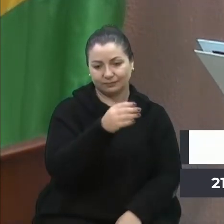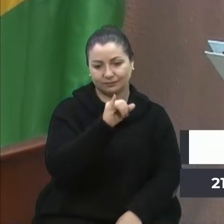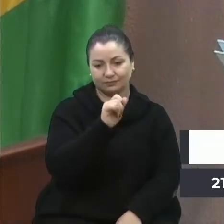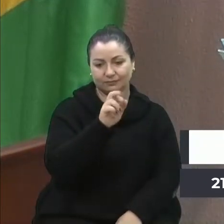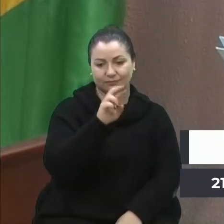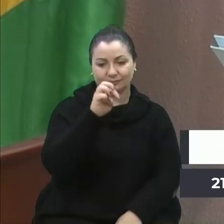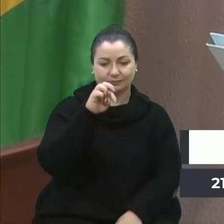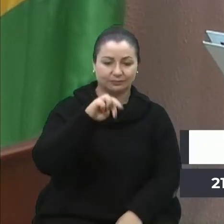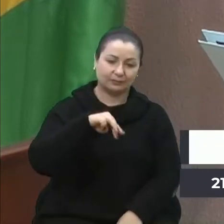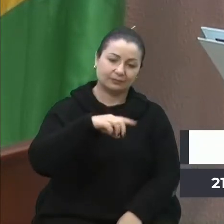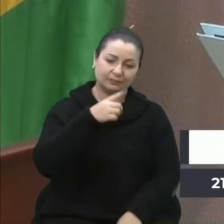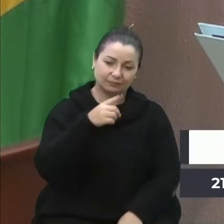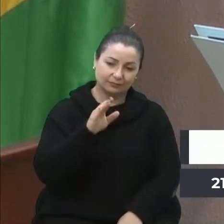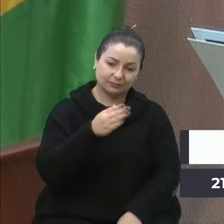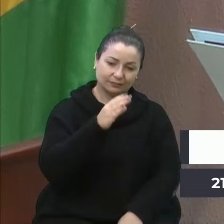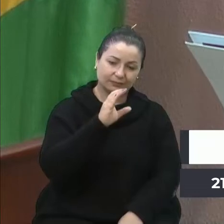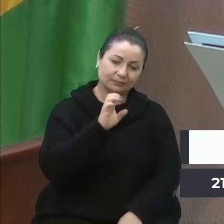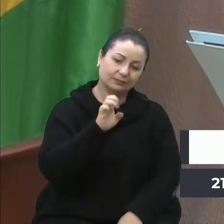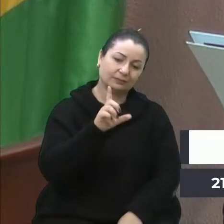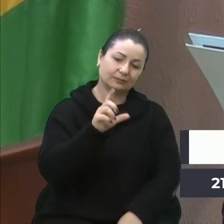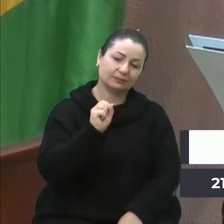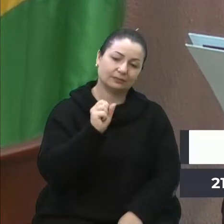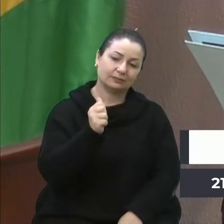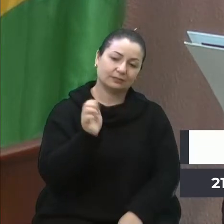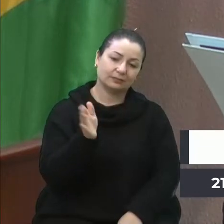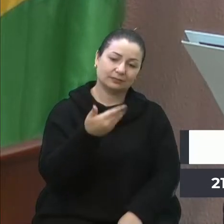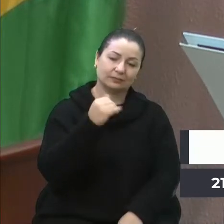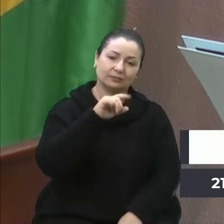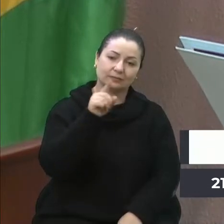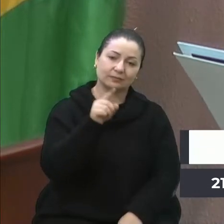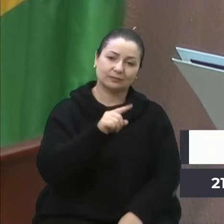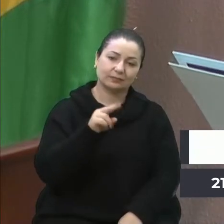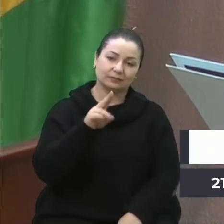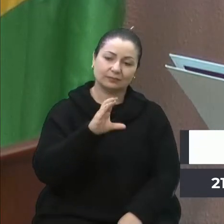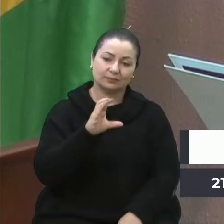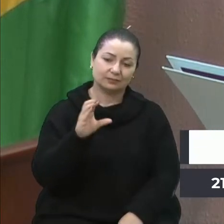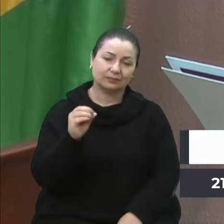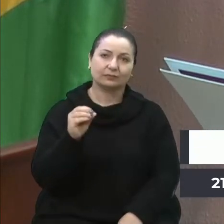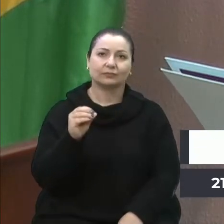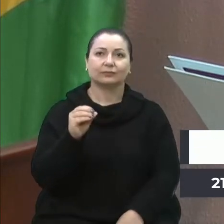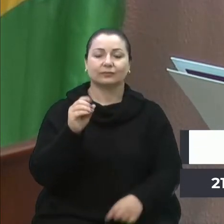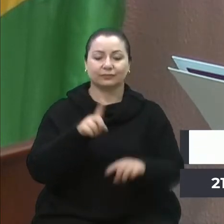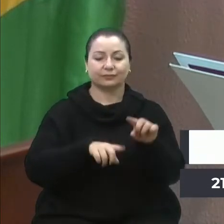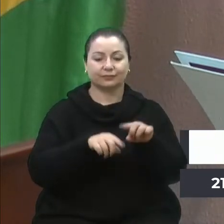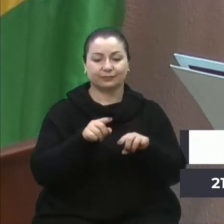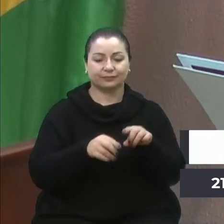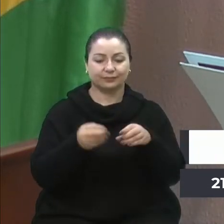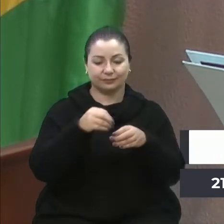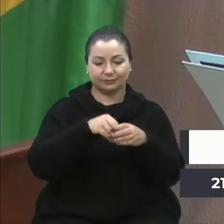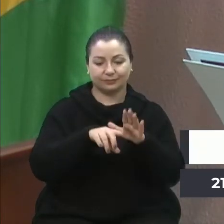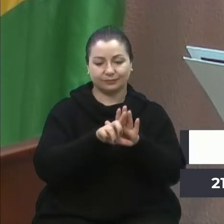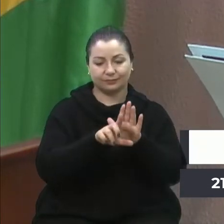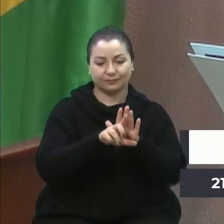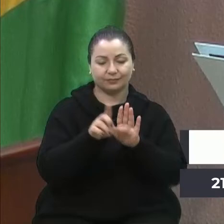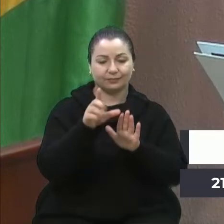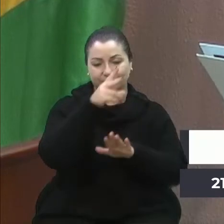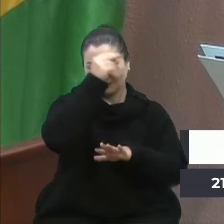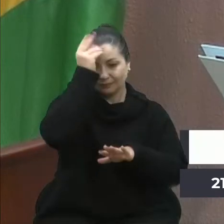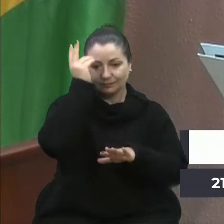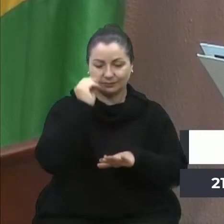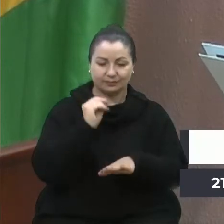Zucco. A matéria encontra previsão da Lei Orgânica Municipal, artigo